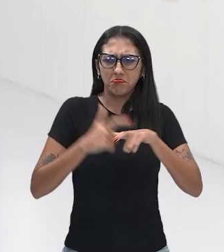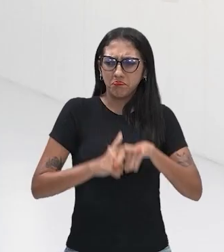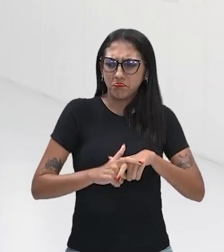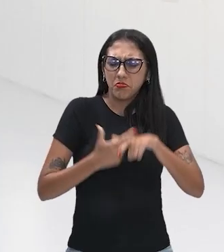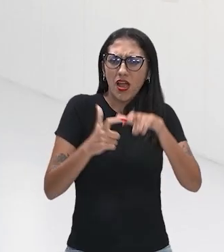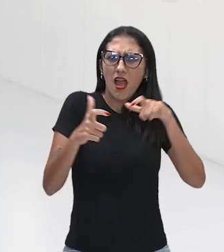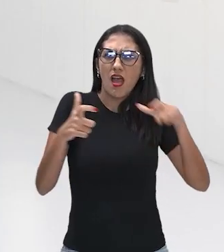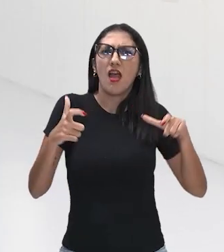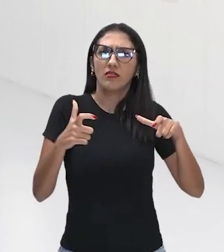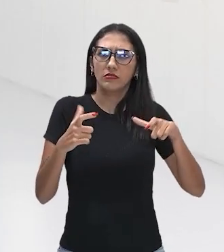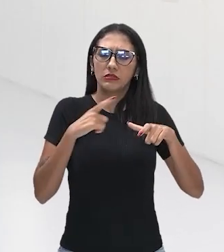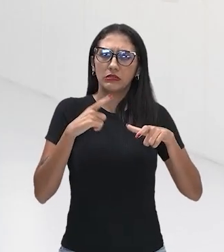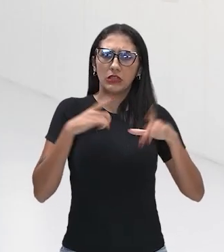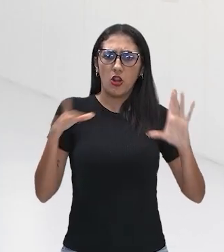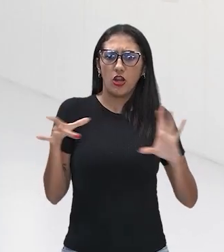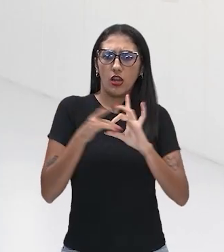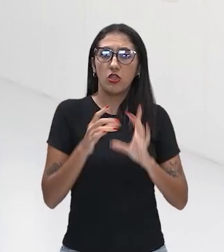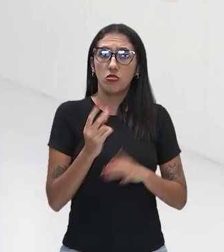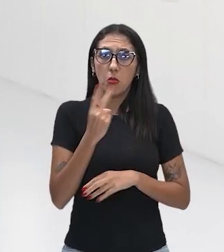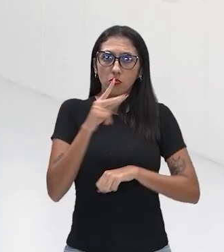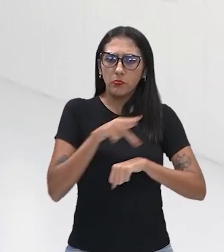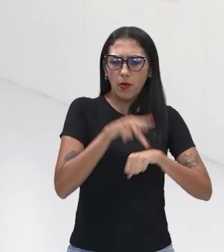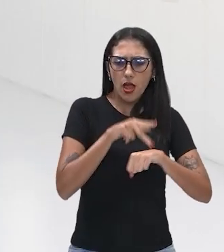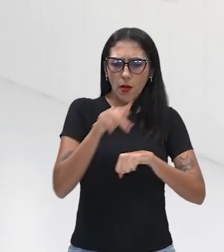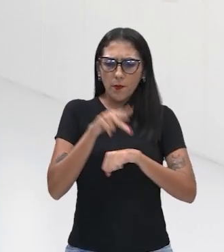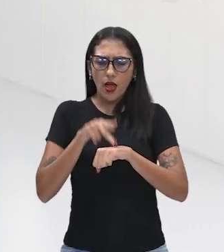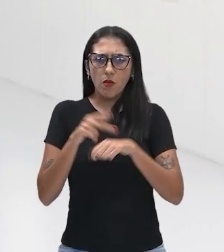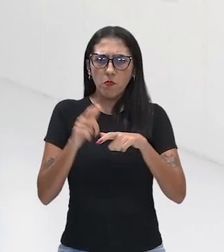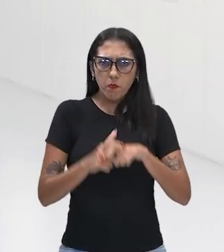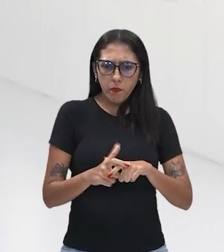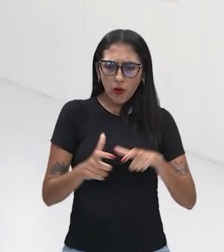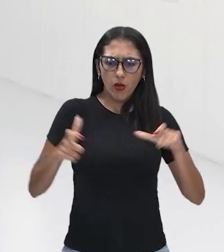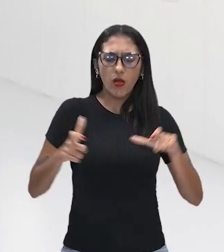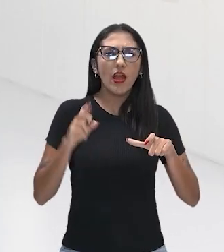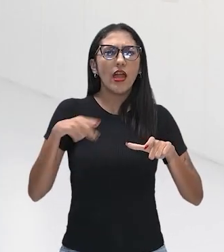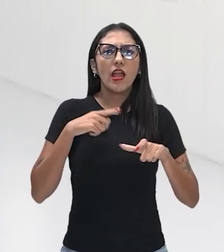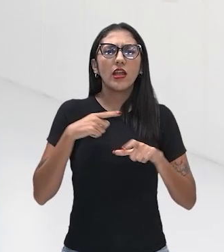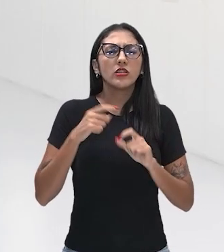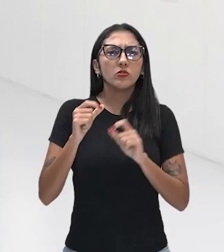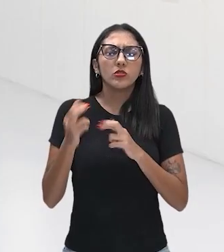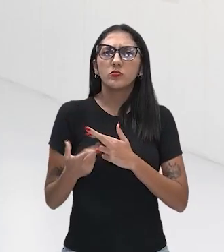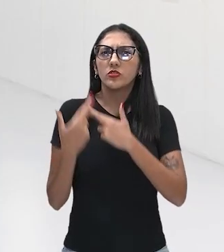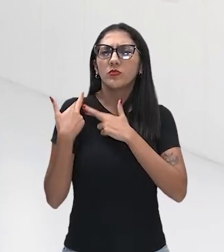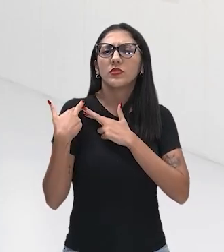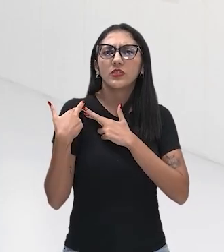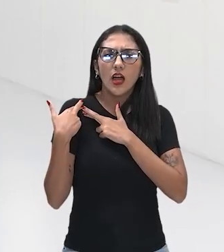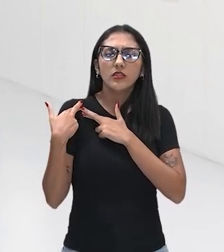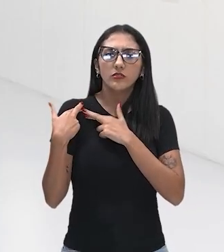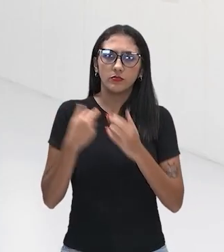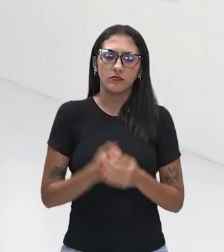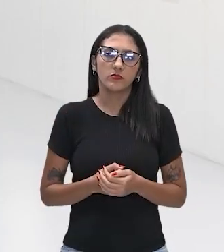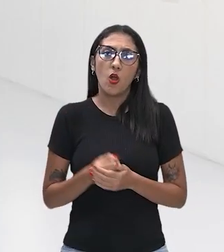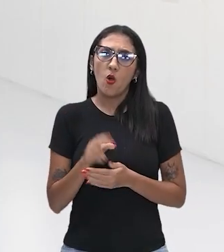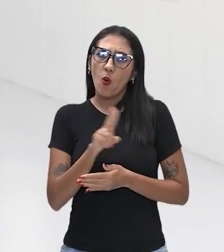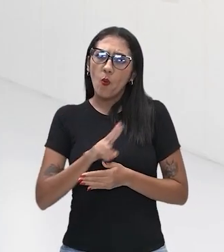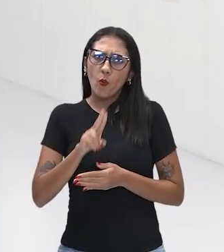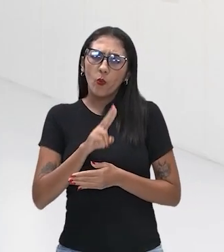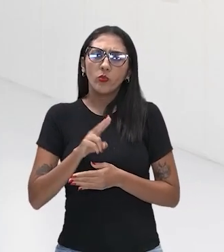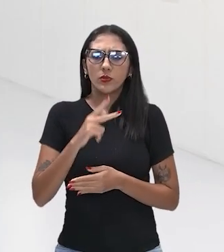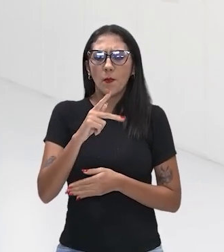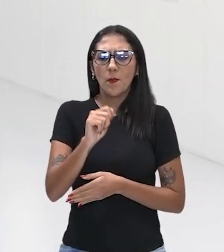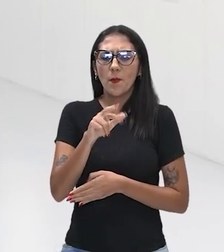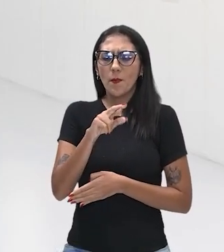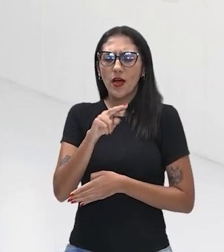ele é, pessoal. Ele é um acelerador de partículas. E por que eu vou começar a nossa